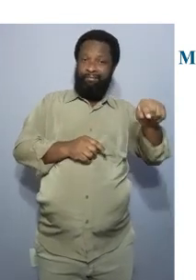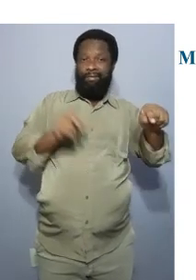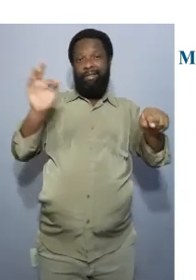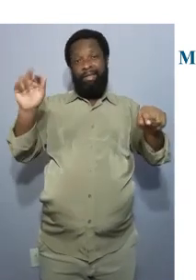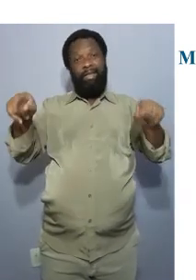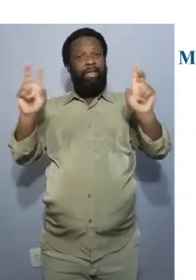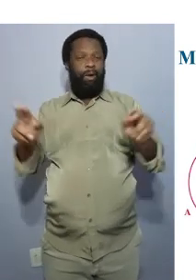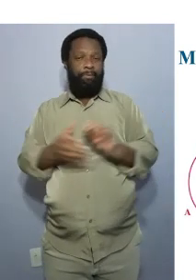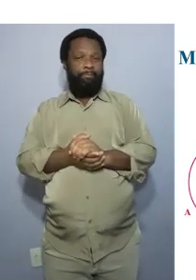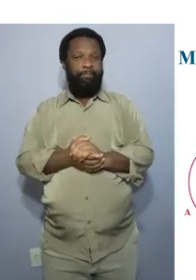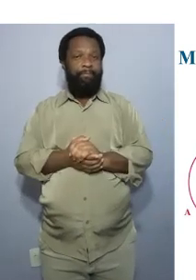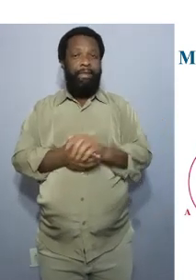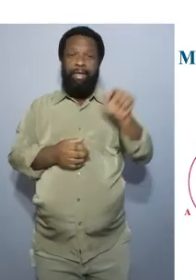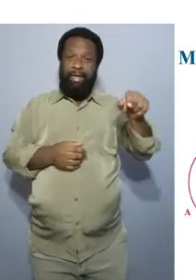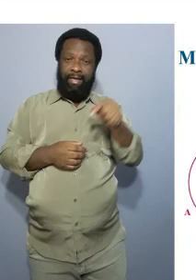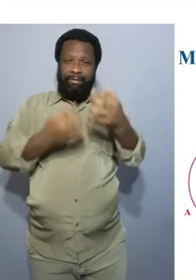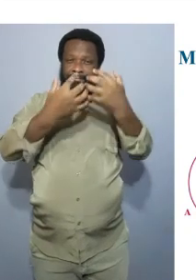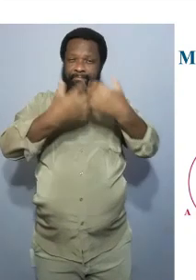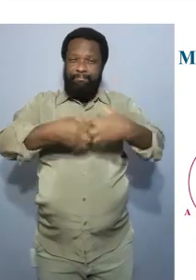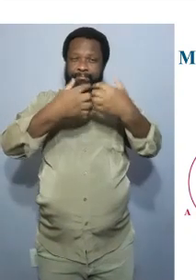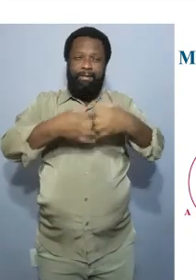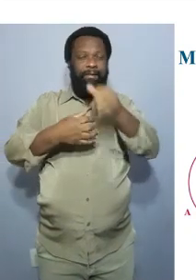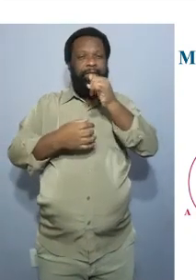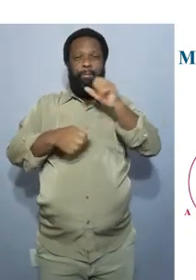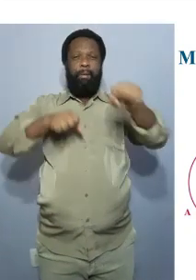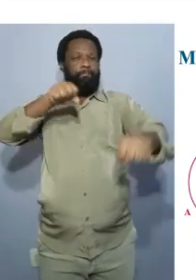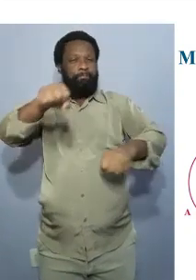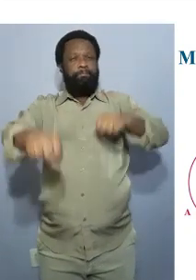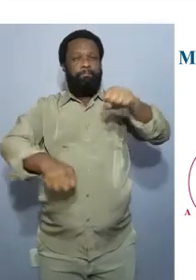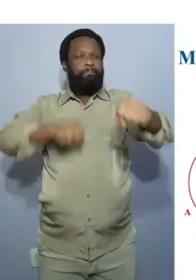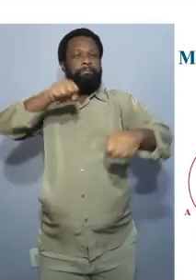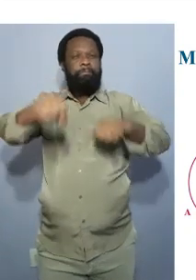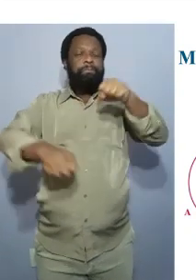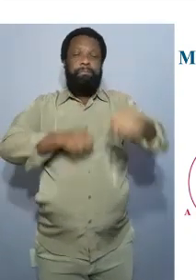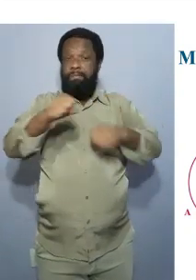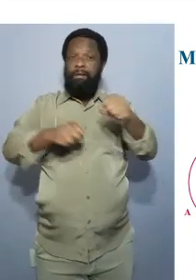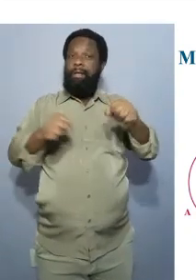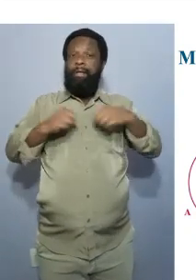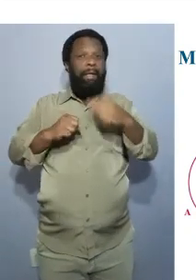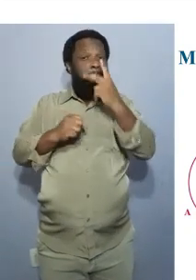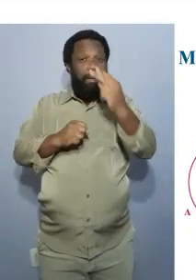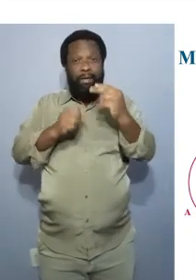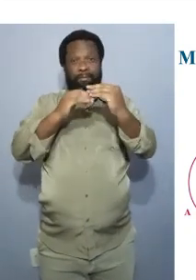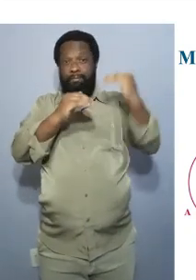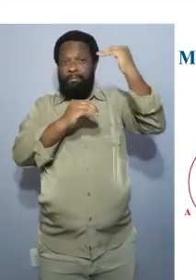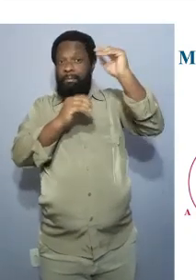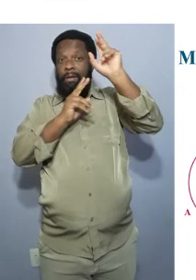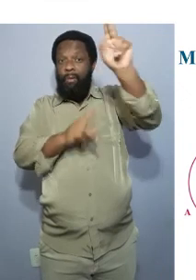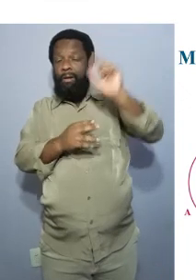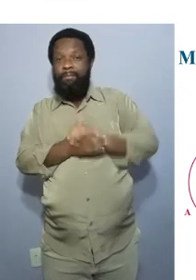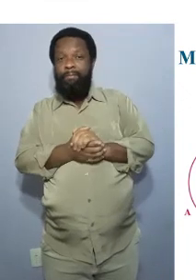FB-RB. Para essa engrenagem, que seria uma bicicleta, ela tem uma semelhança infinita com a de